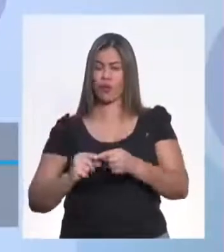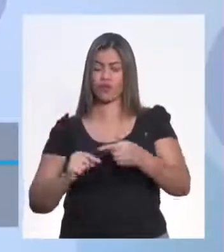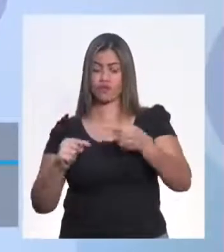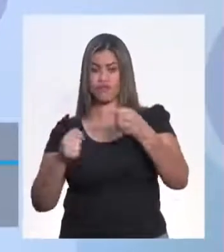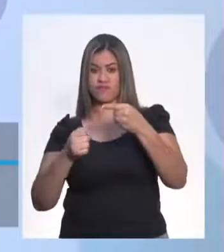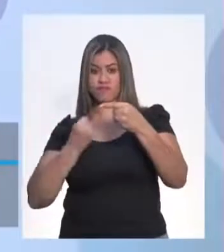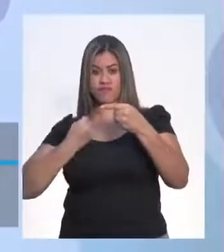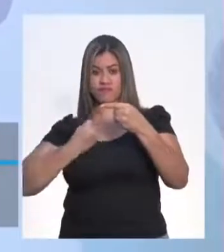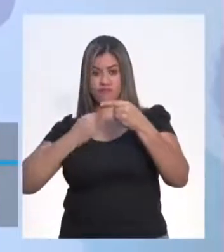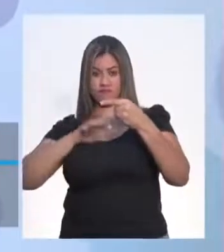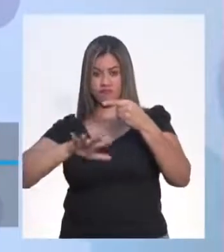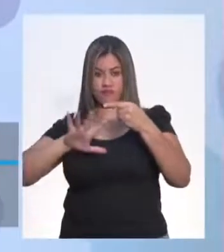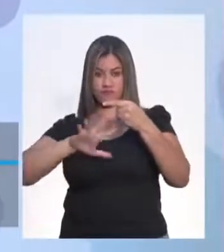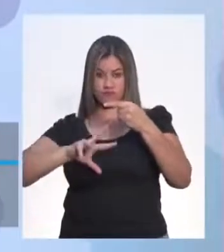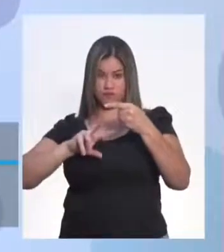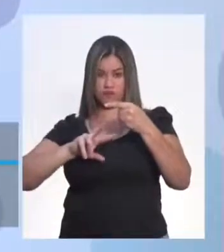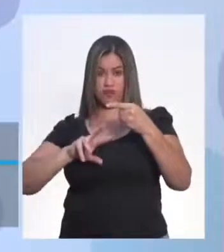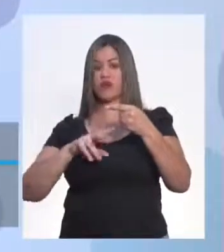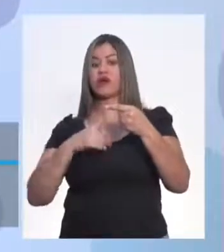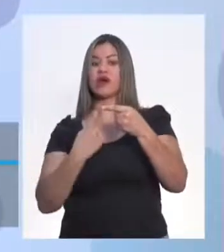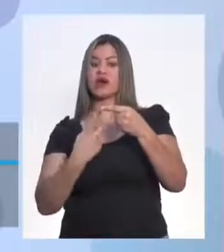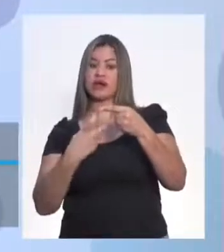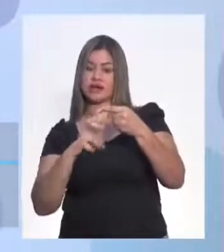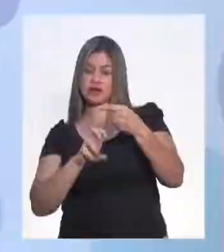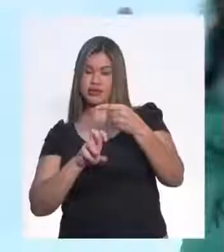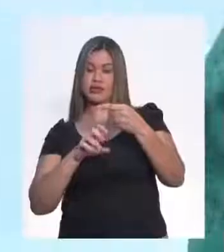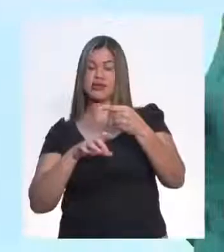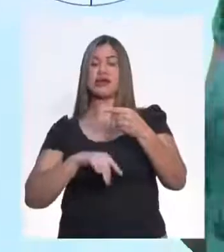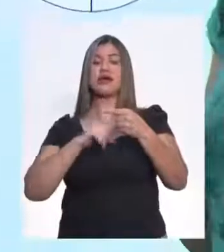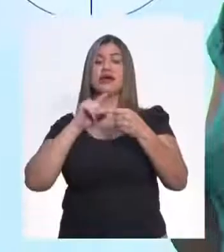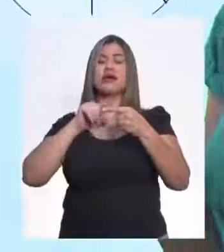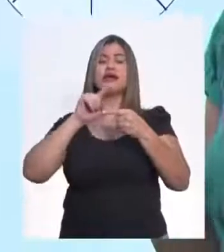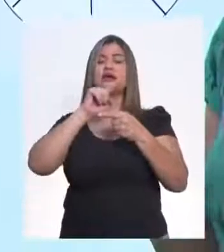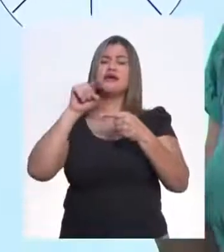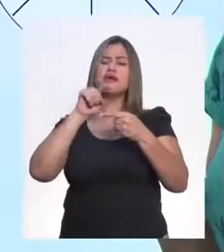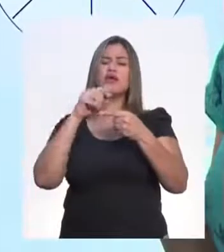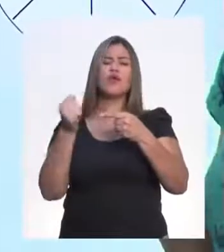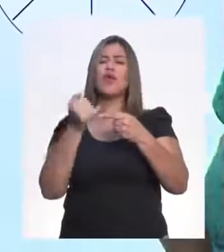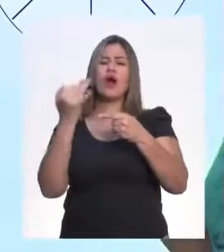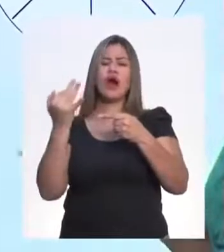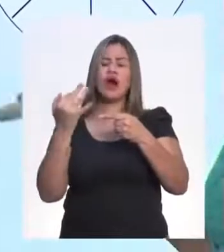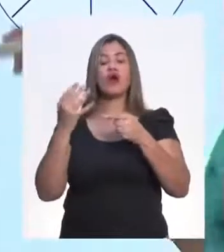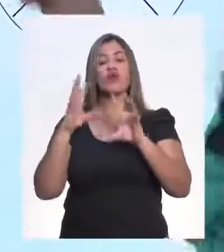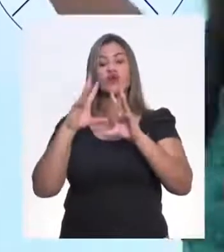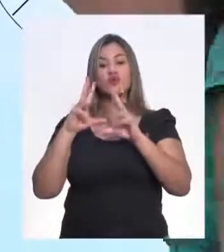6, 9, 12, 15. E em cima, coloco quantos estão